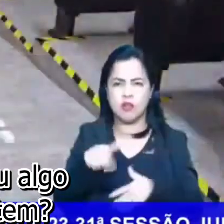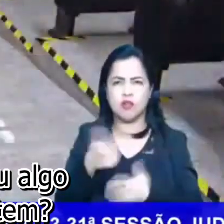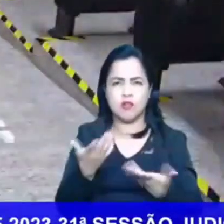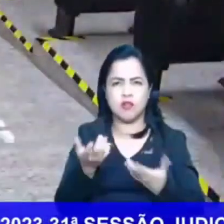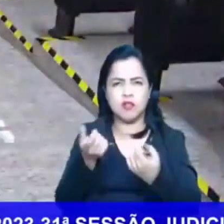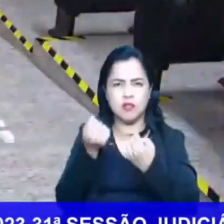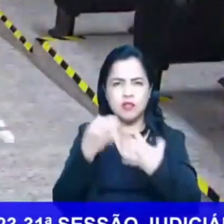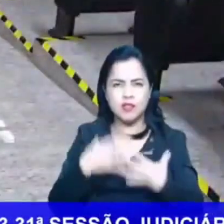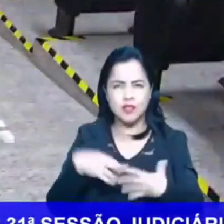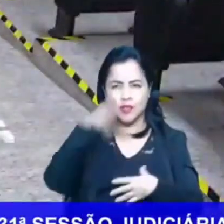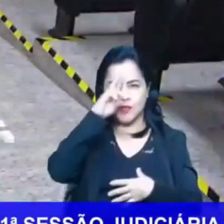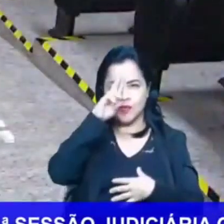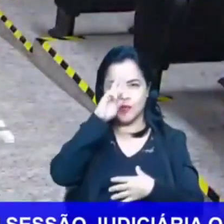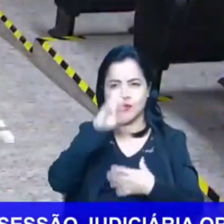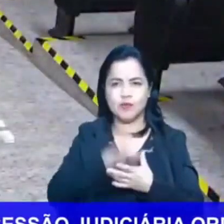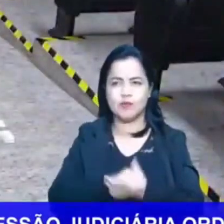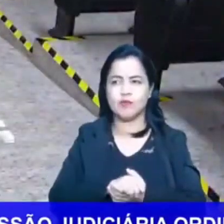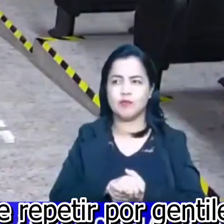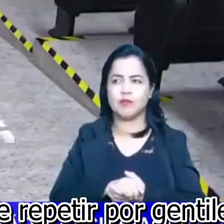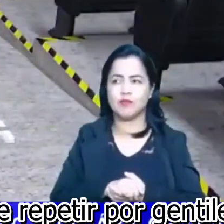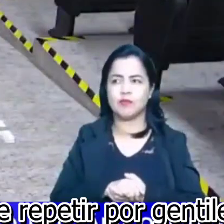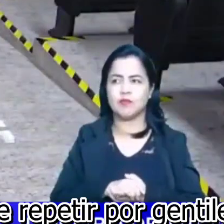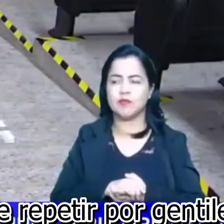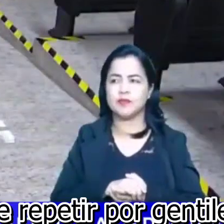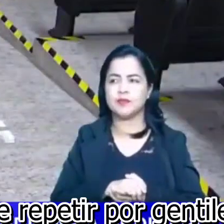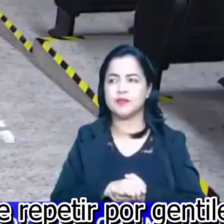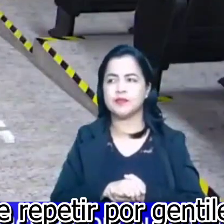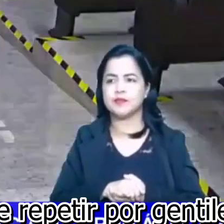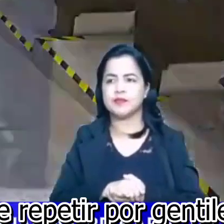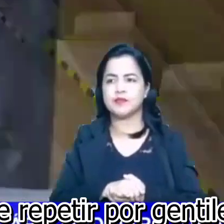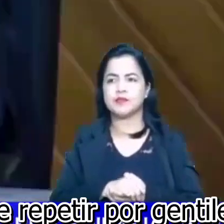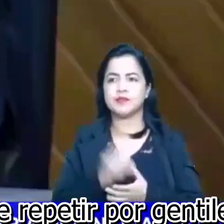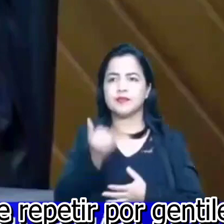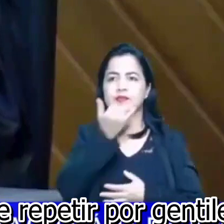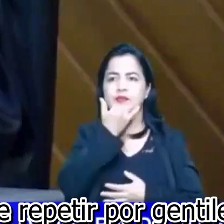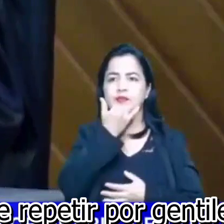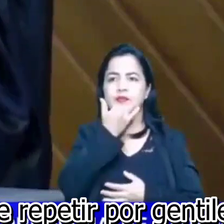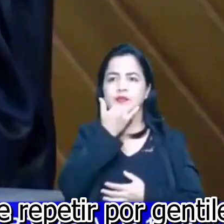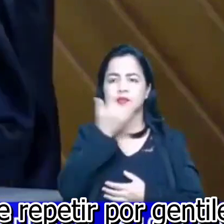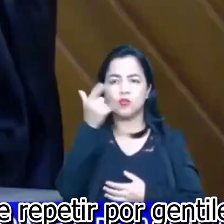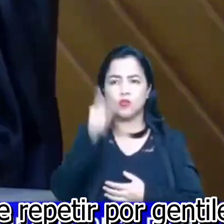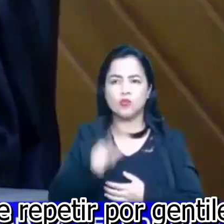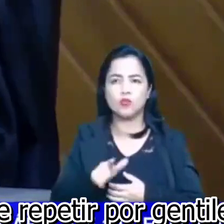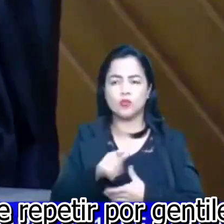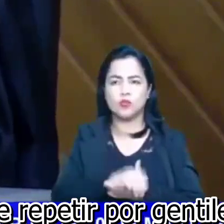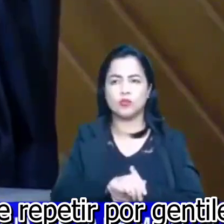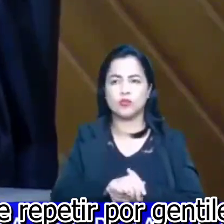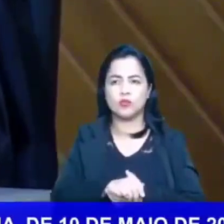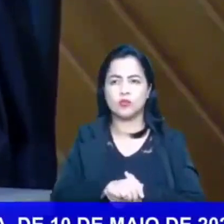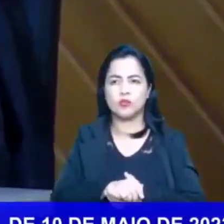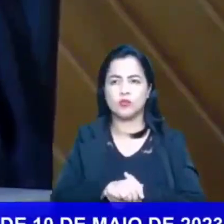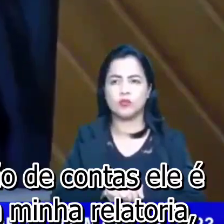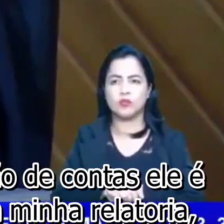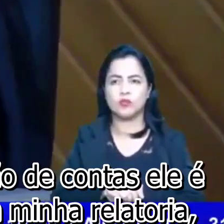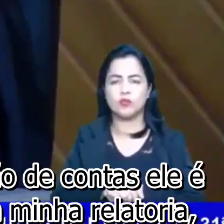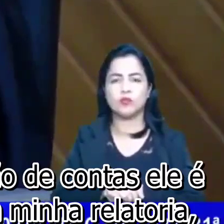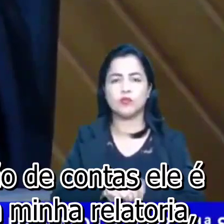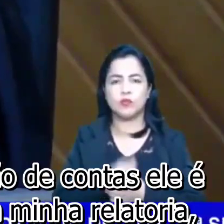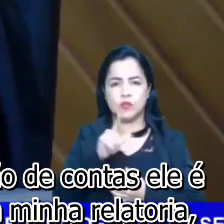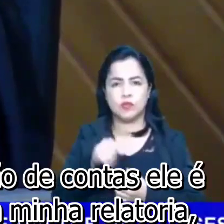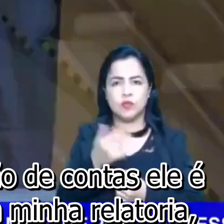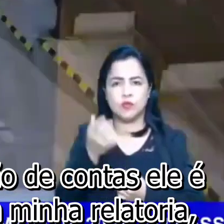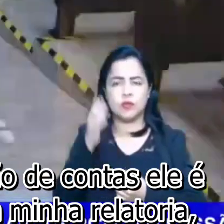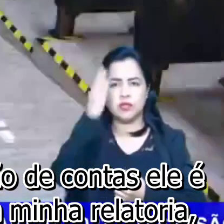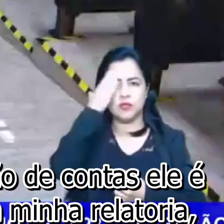foi Imagem decidido ampla ontem? do plenário. Esse processo também? Perdão, doutor Paulo, o Orlando. senhor pode repetir, por gentileza? Desembargador Orlando Vasconcelos. Eu só estou